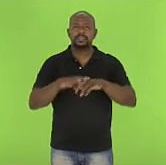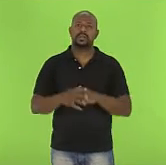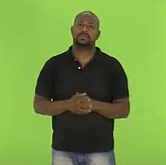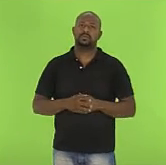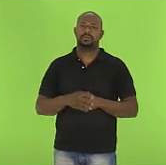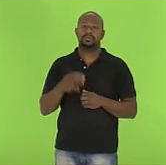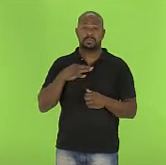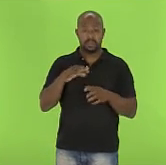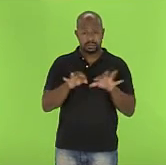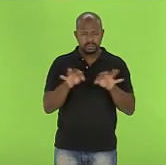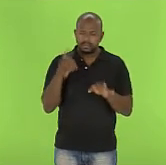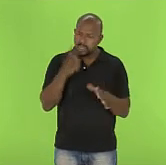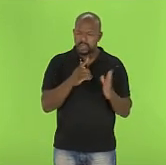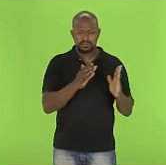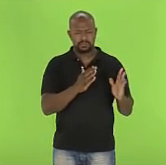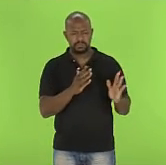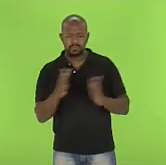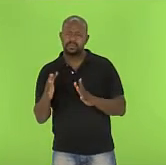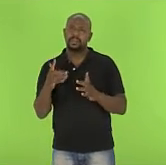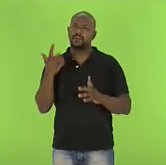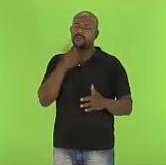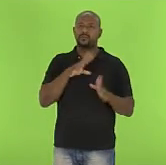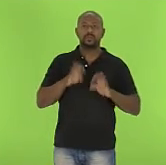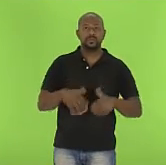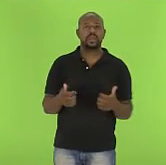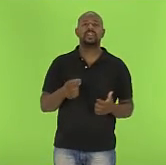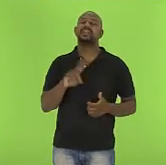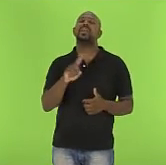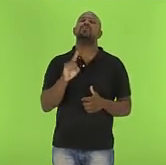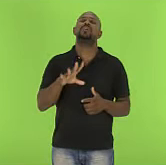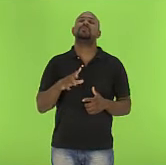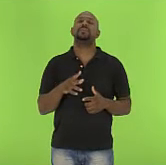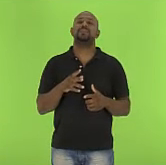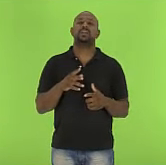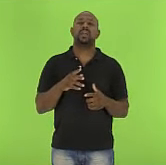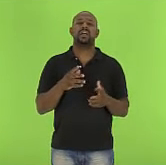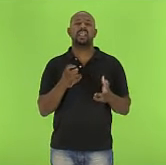organização para que as coisas funcionem